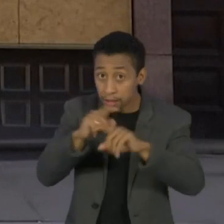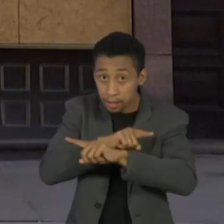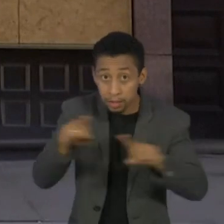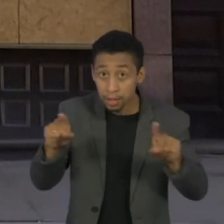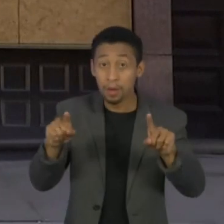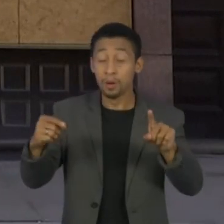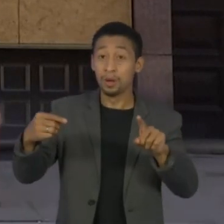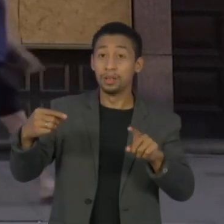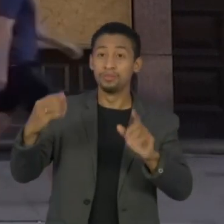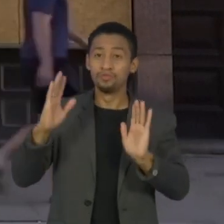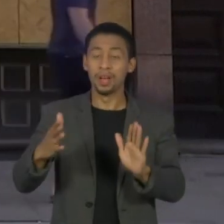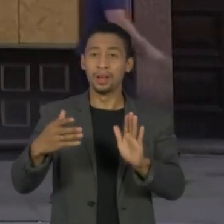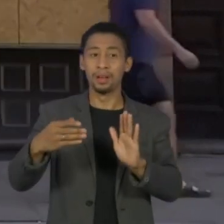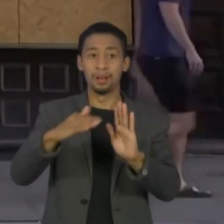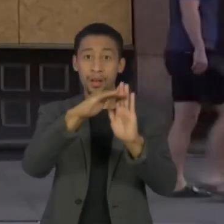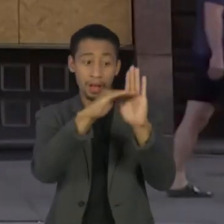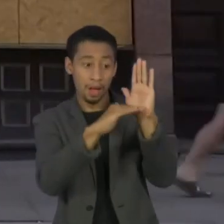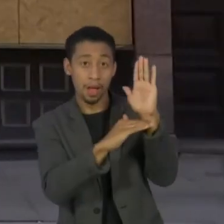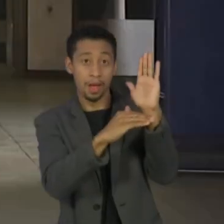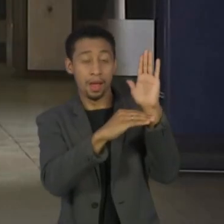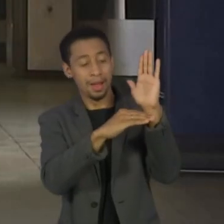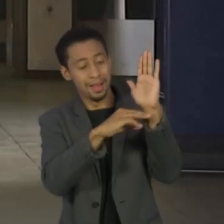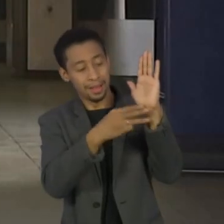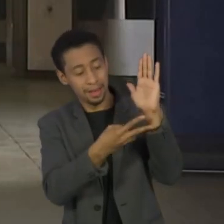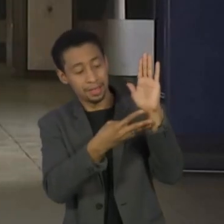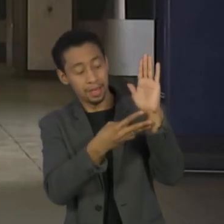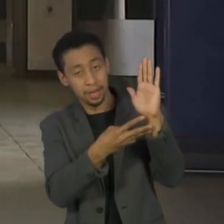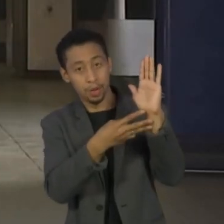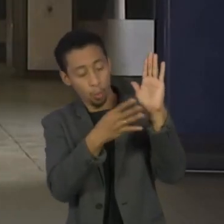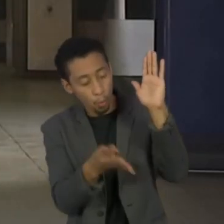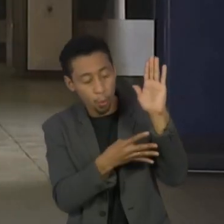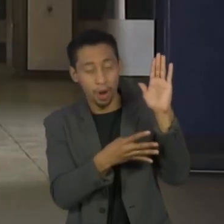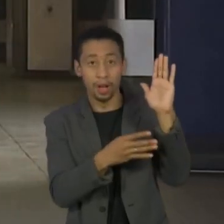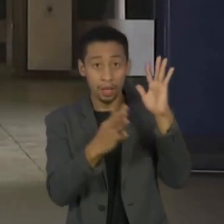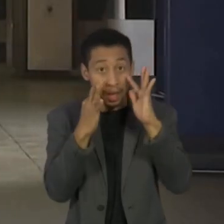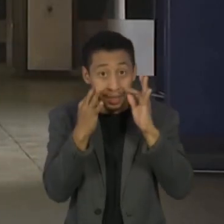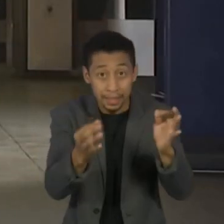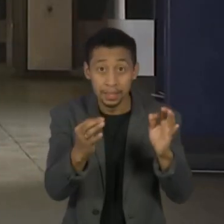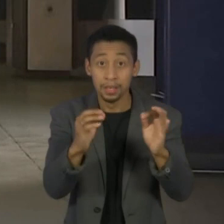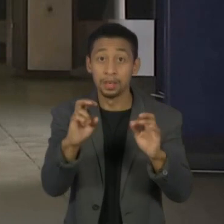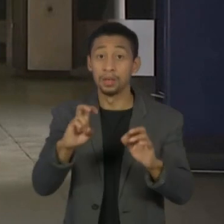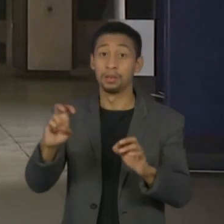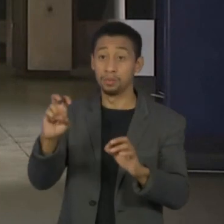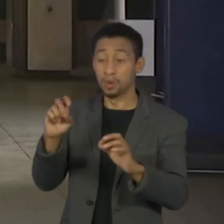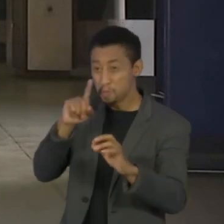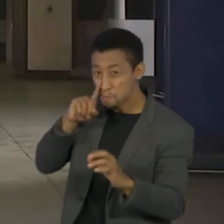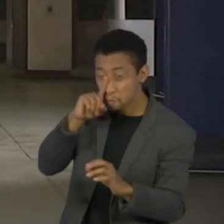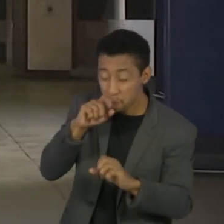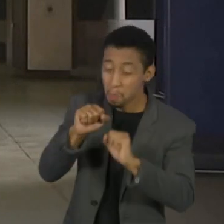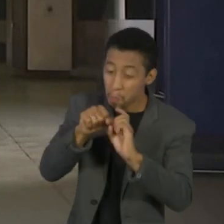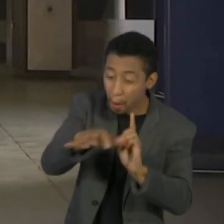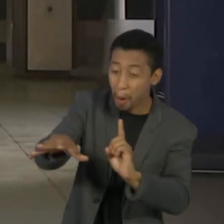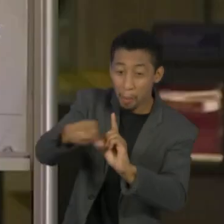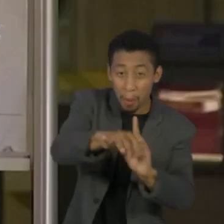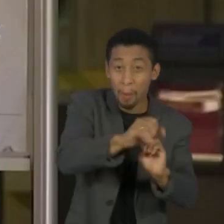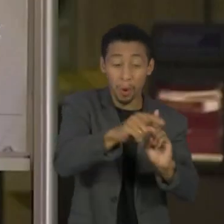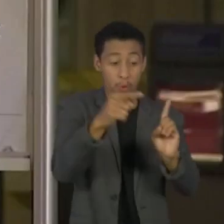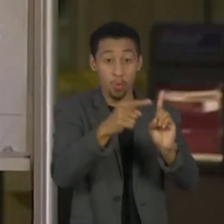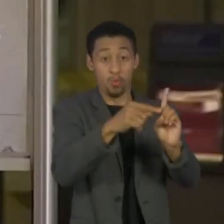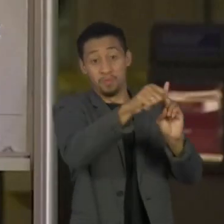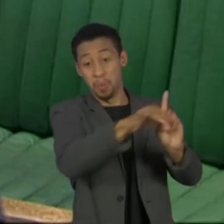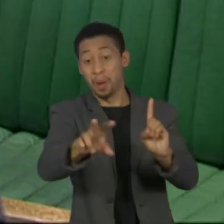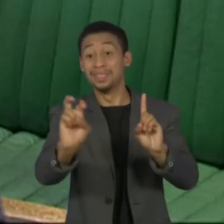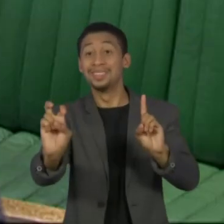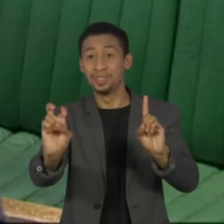para o quarto nível, numa escala de 5, o que reflete o alto risco de transmissão e a necessidade de distanciamento